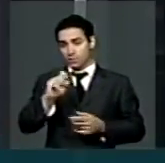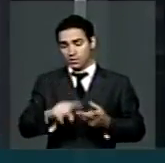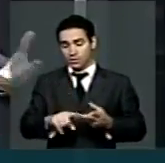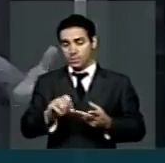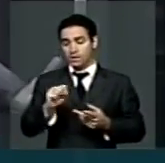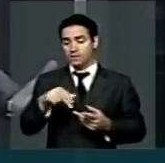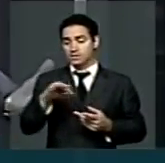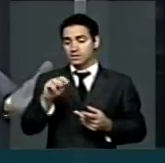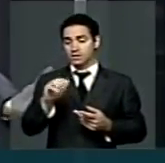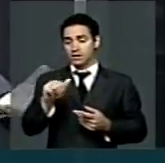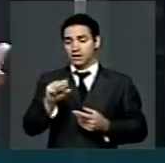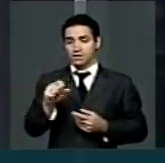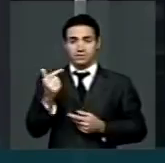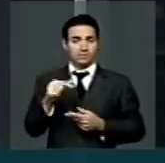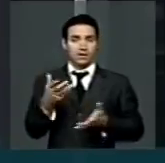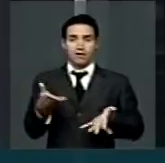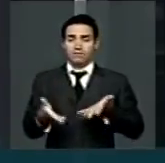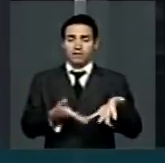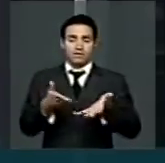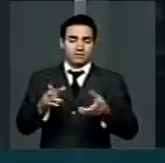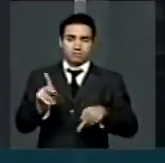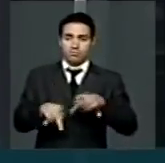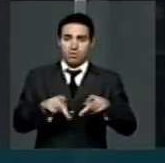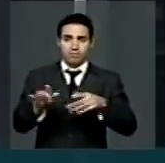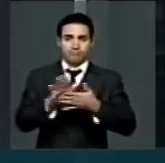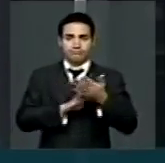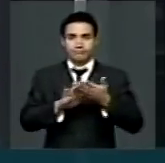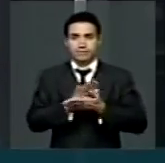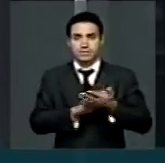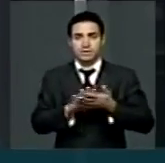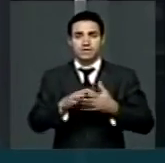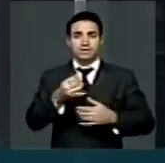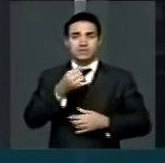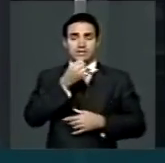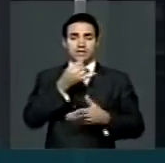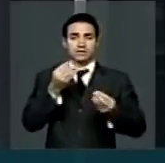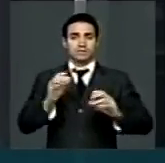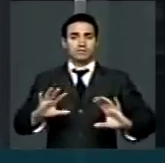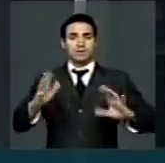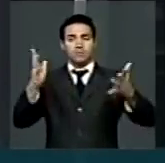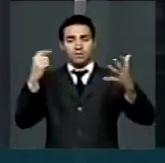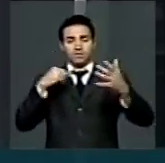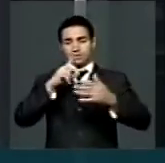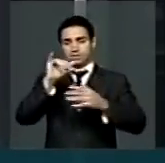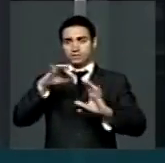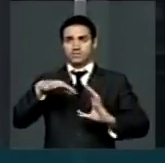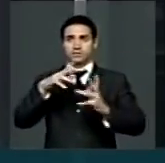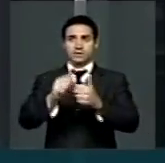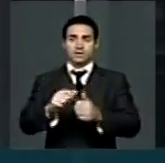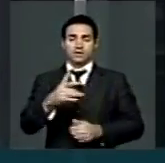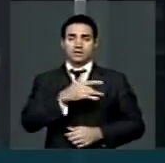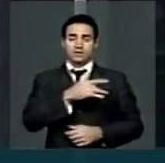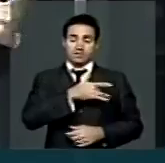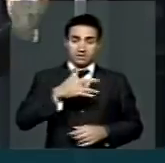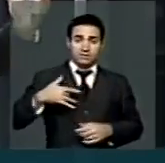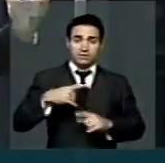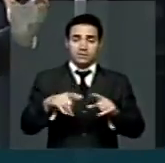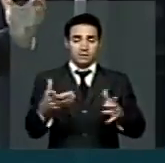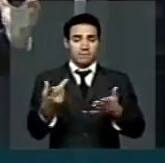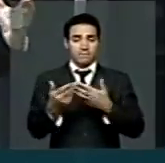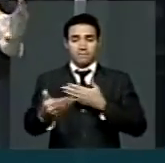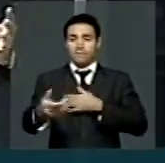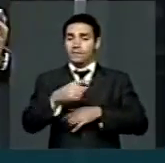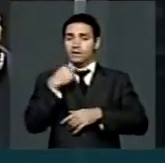não atendendo a população. É triste nós comemorarmos o Dia Mundial da Saúde quando, nesse momento, deve estar morrendo